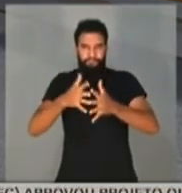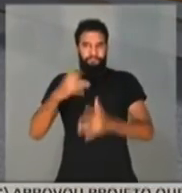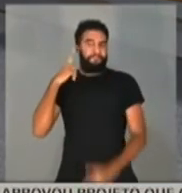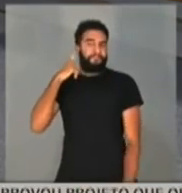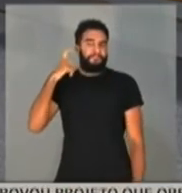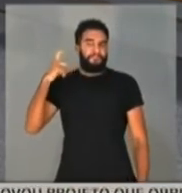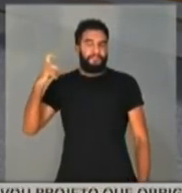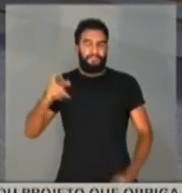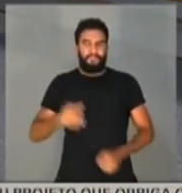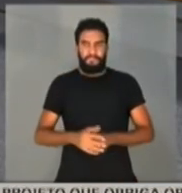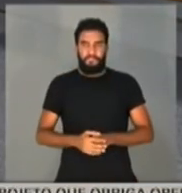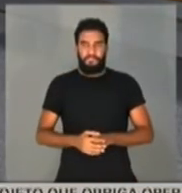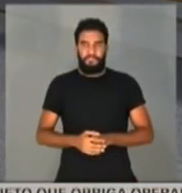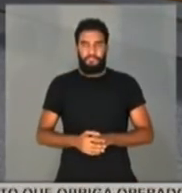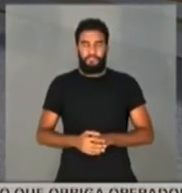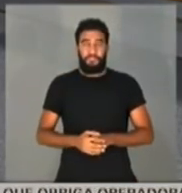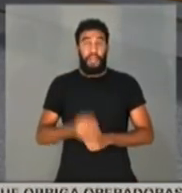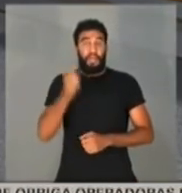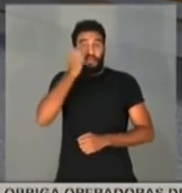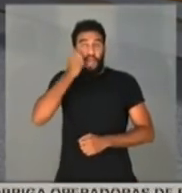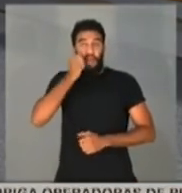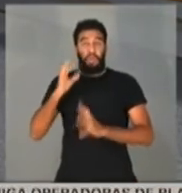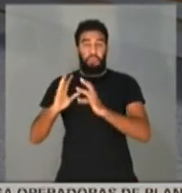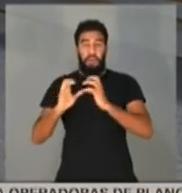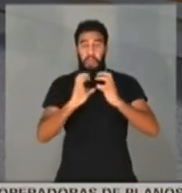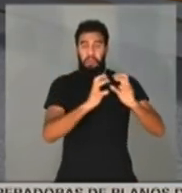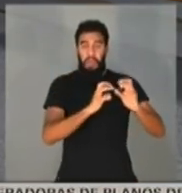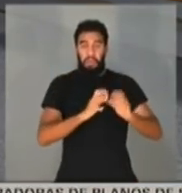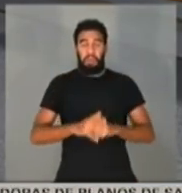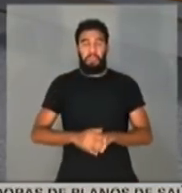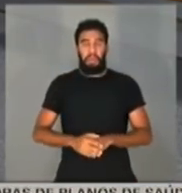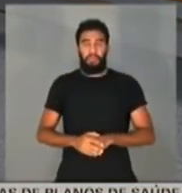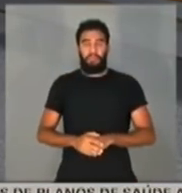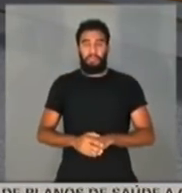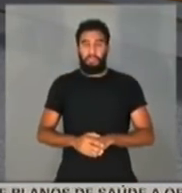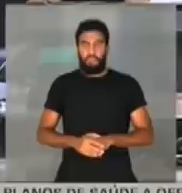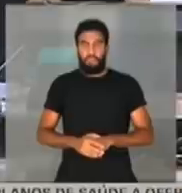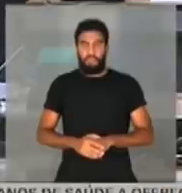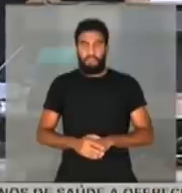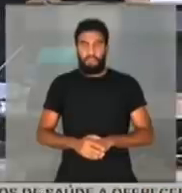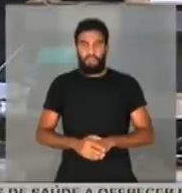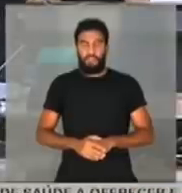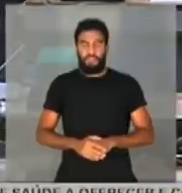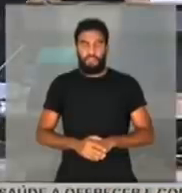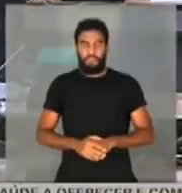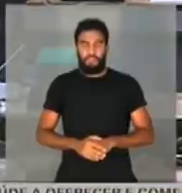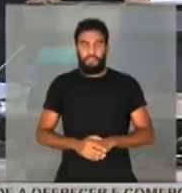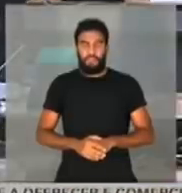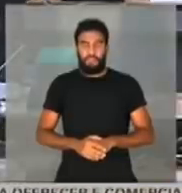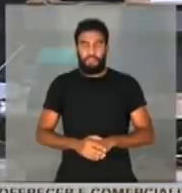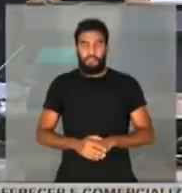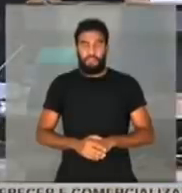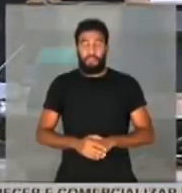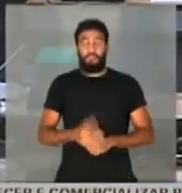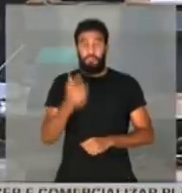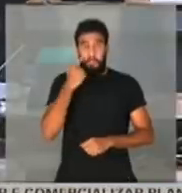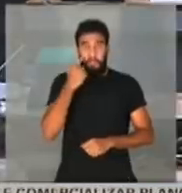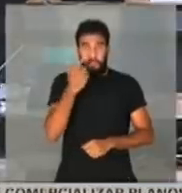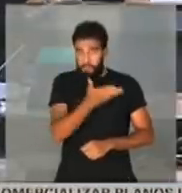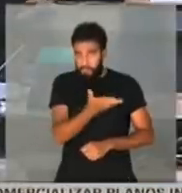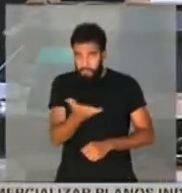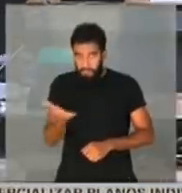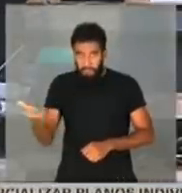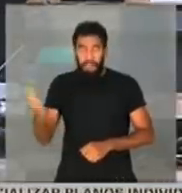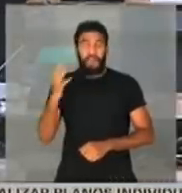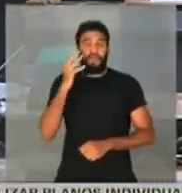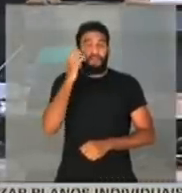rapaz? É um moleque que tá aí, não tá aí por mérito, tá aí por favor de Bolsonaro. Moleque, caralho. A senhora está me acusando de